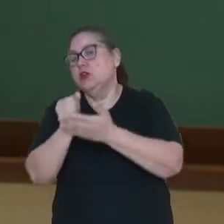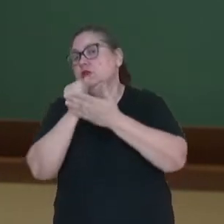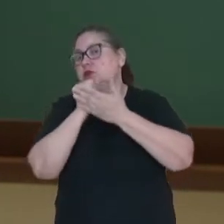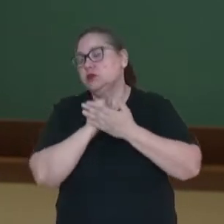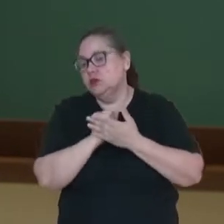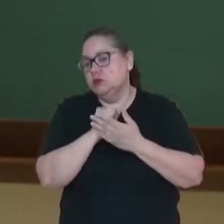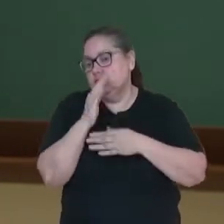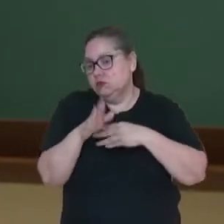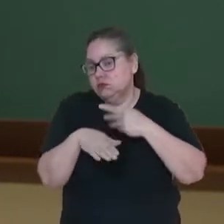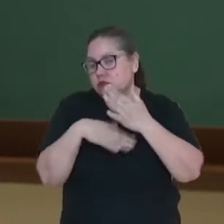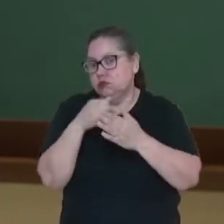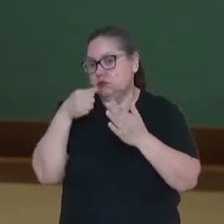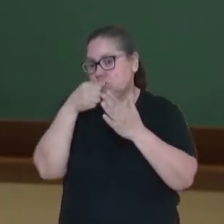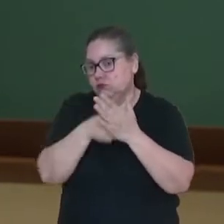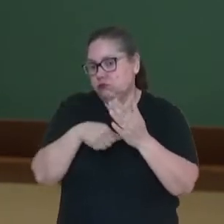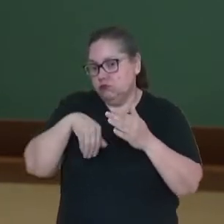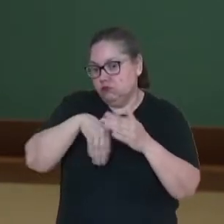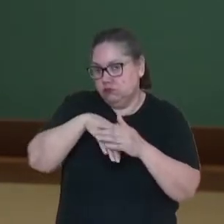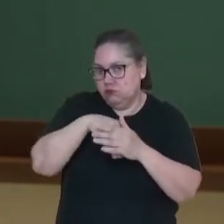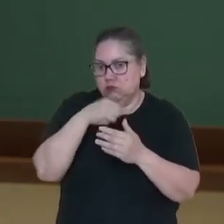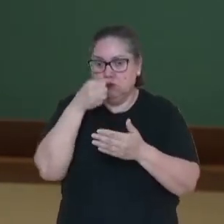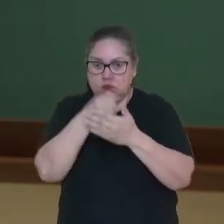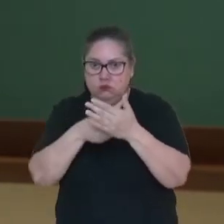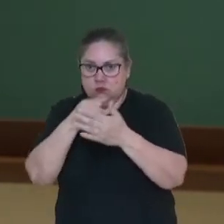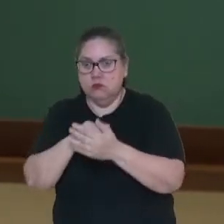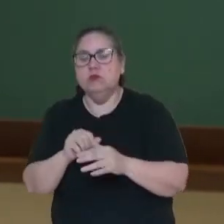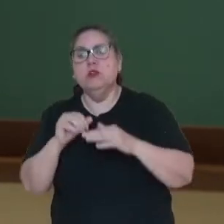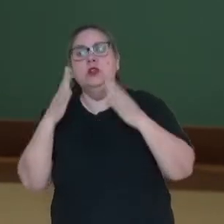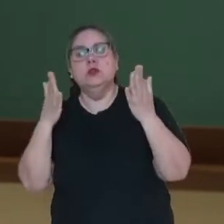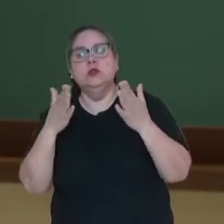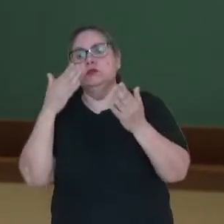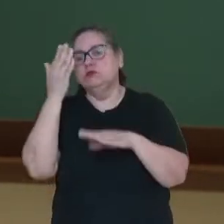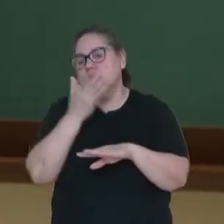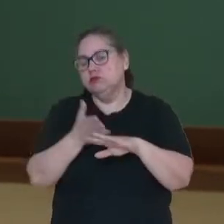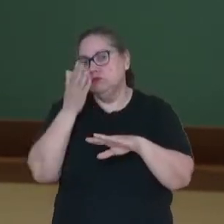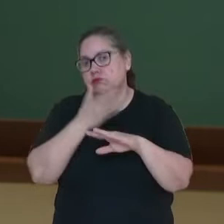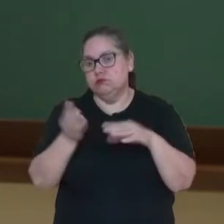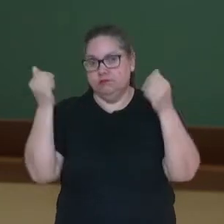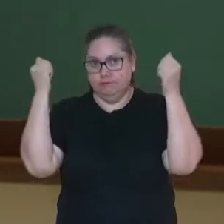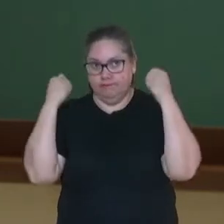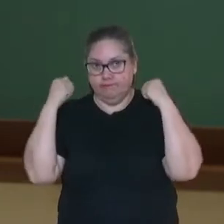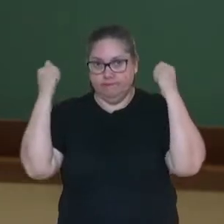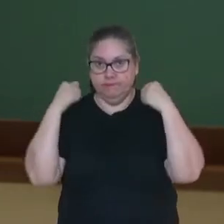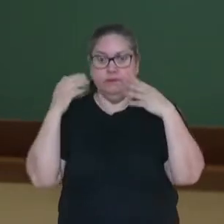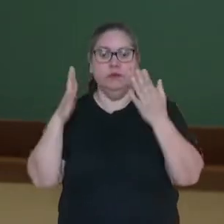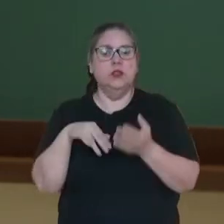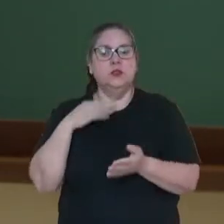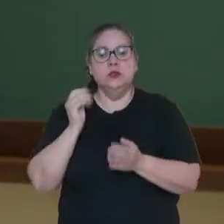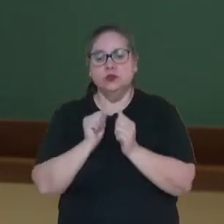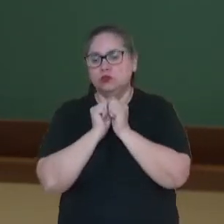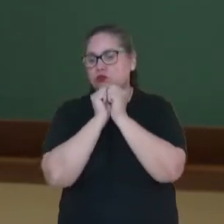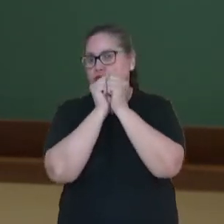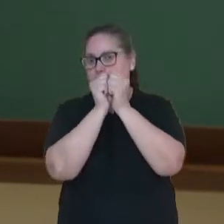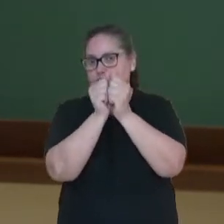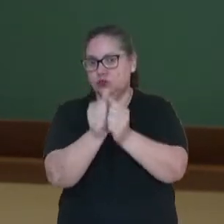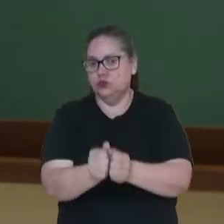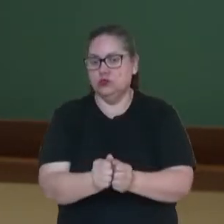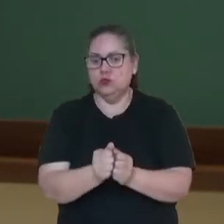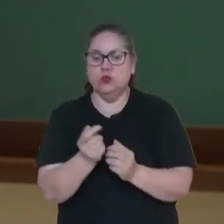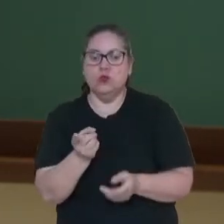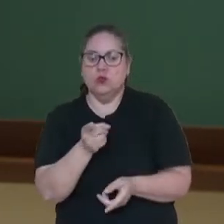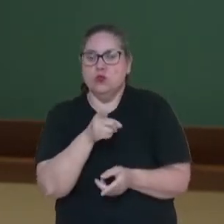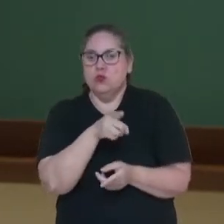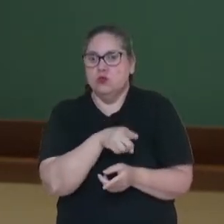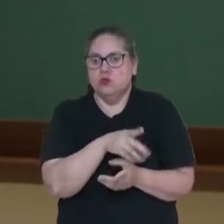ajudar no desempenho do futebol, certo? Então, o treino de ginástica, ele sempre caminha junto com